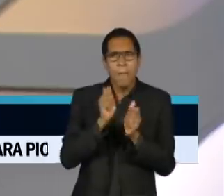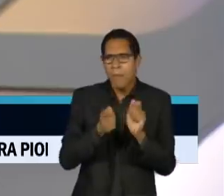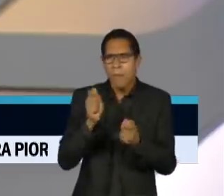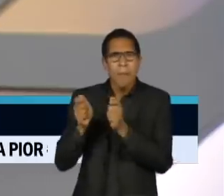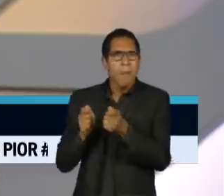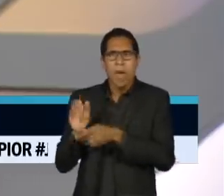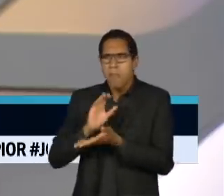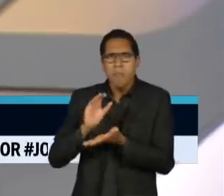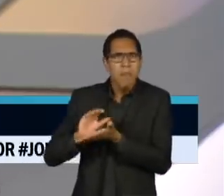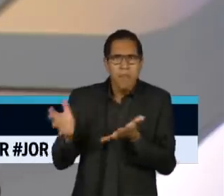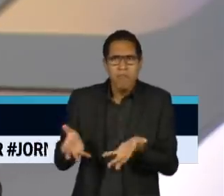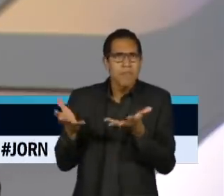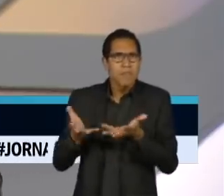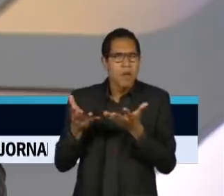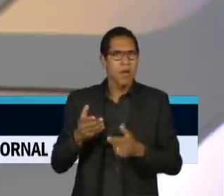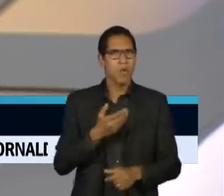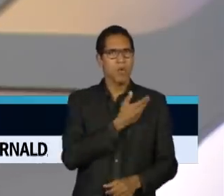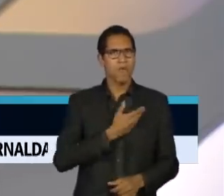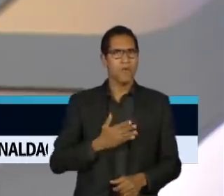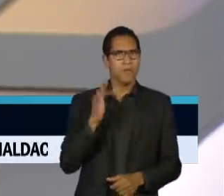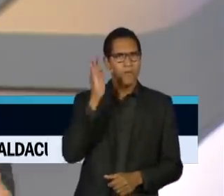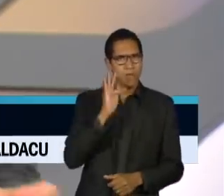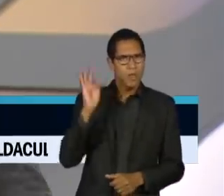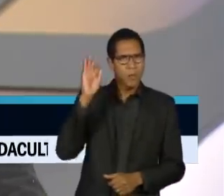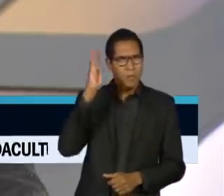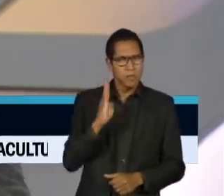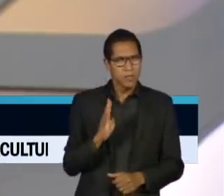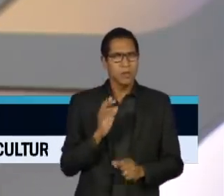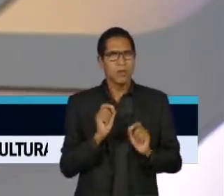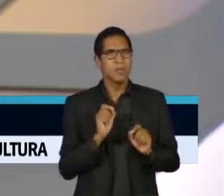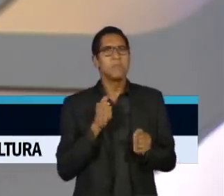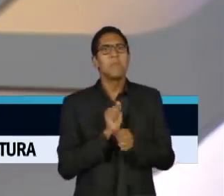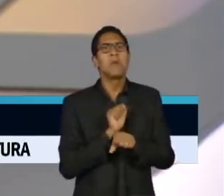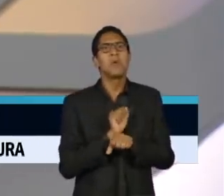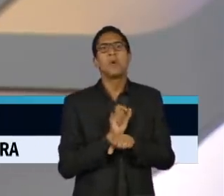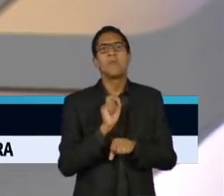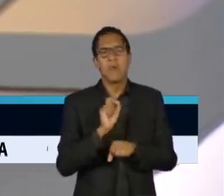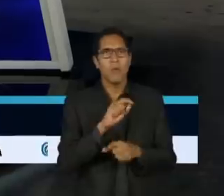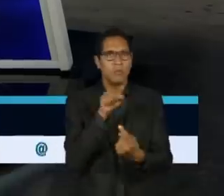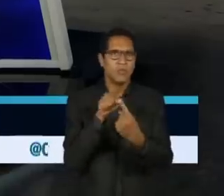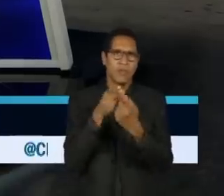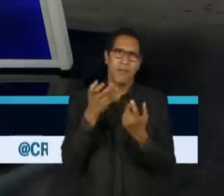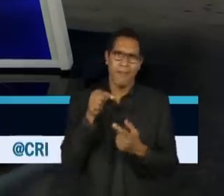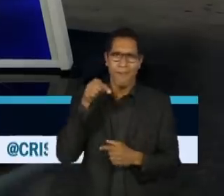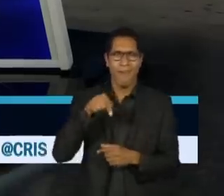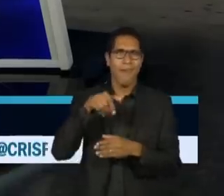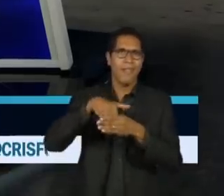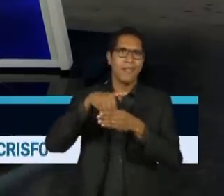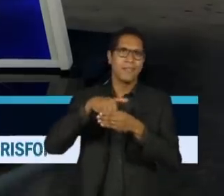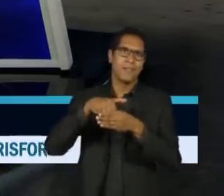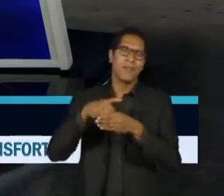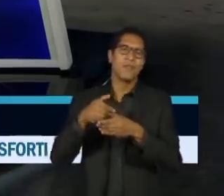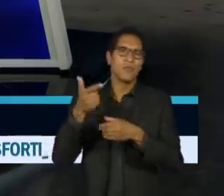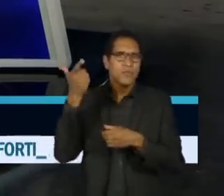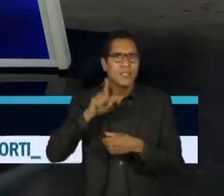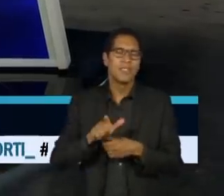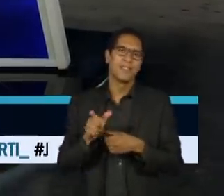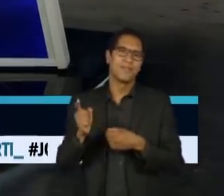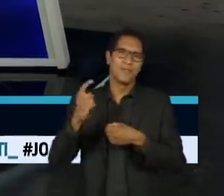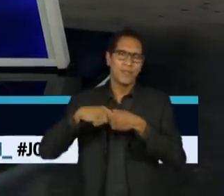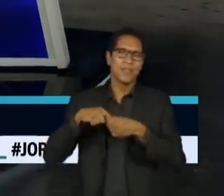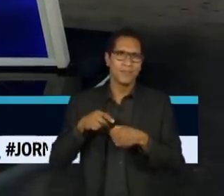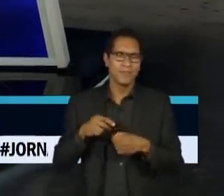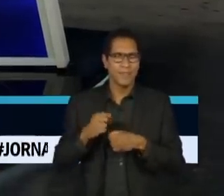último minuto, porque o único foco dele era o benefício eleitoral. Atila, a gente terminou a reportagem aqui